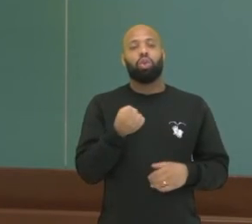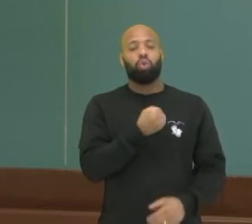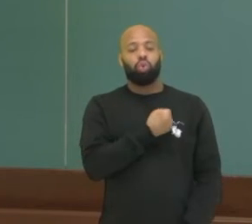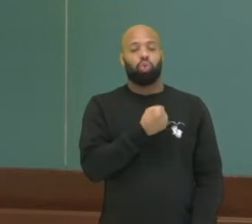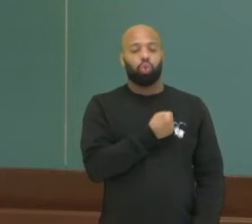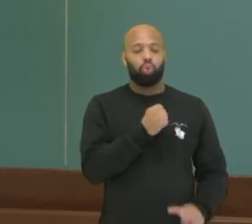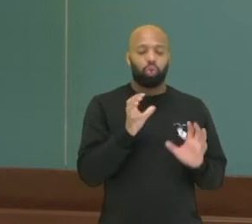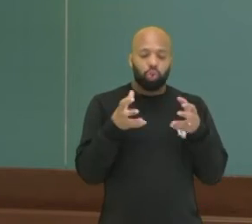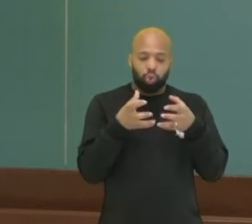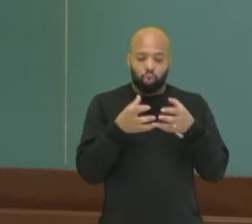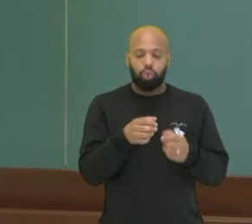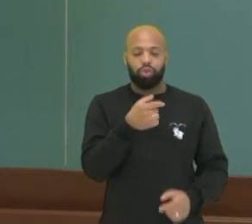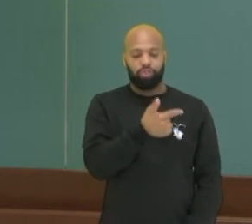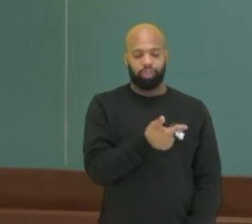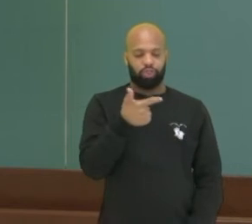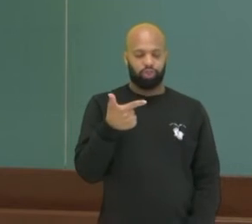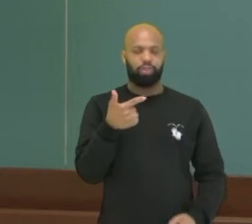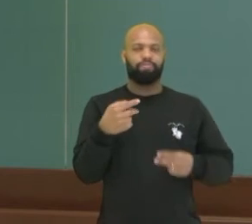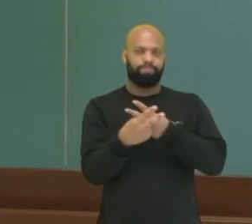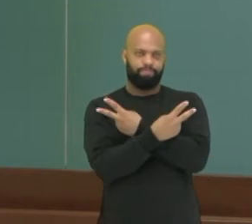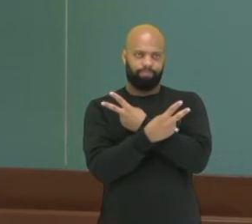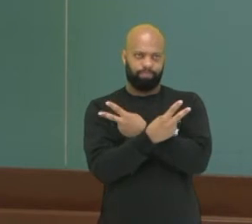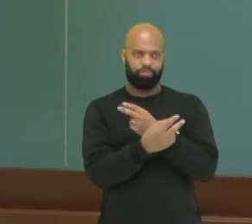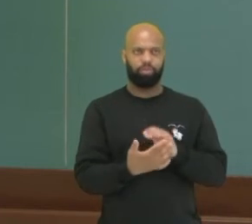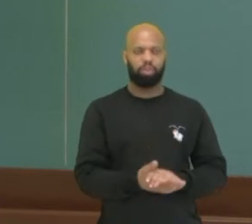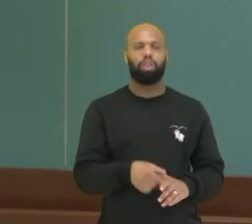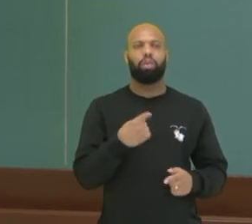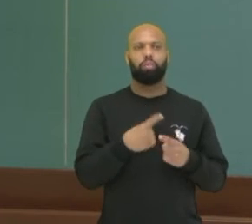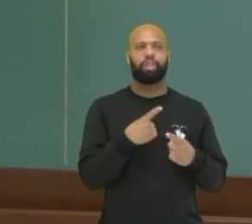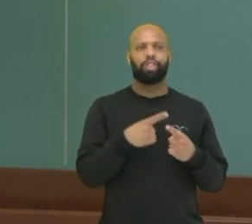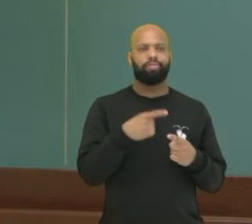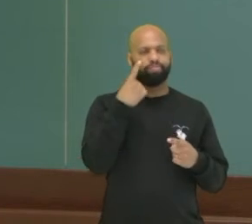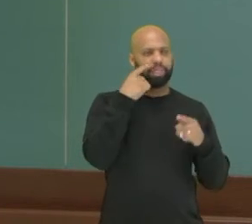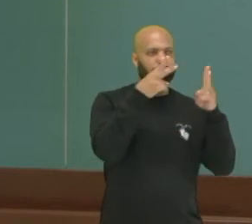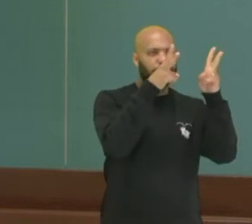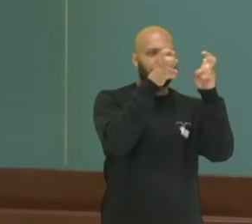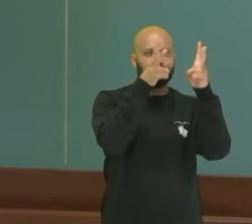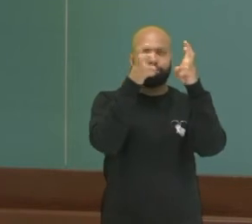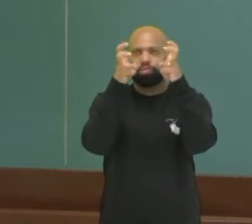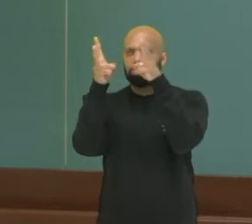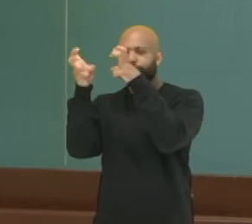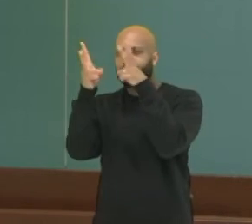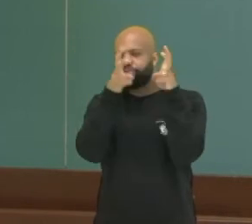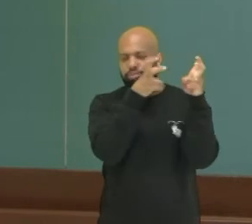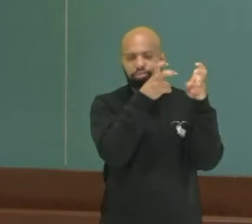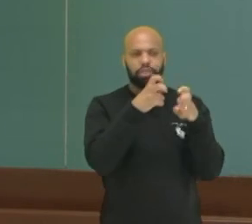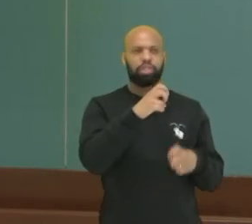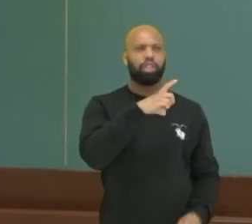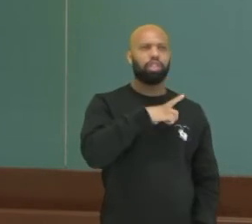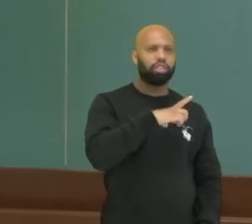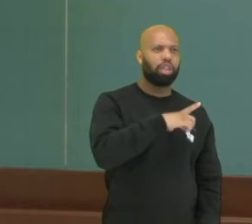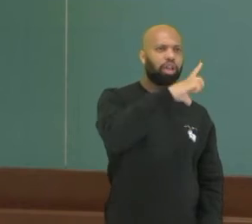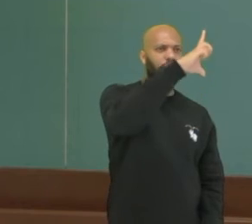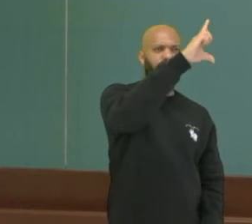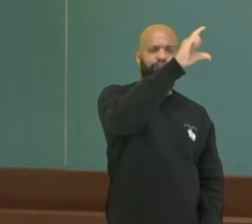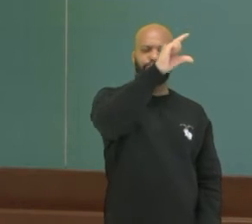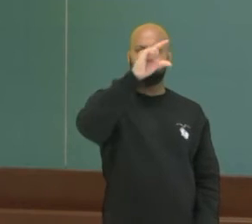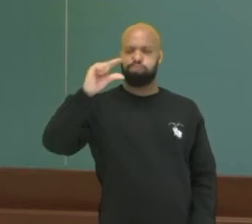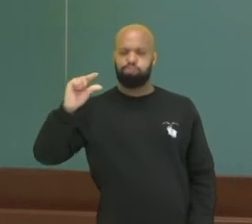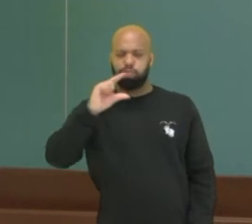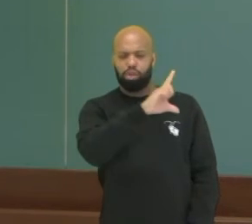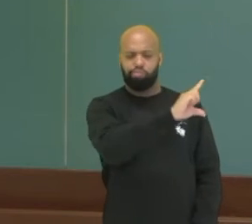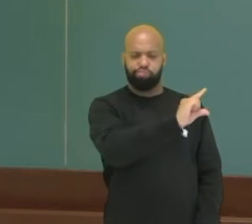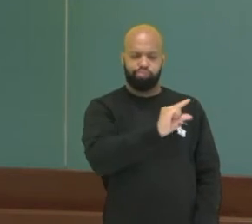de cromossomos 22. Então, nós observamos, os tamanhos aqui. Até chegar